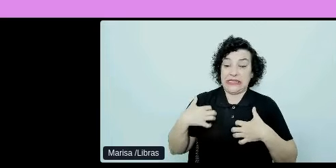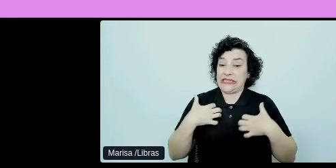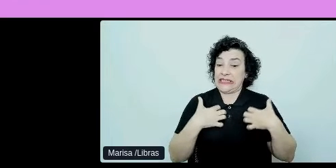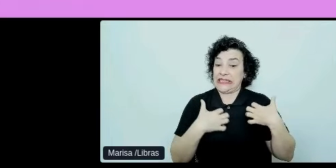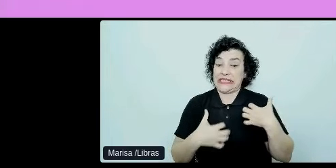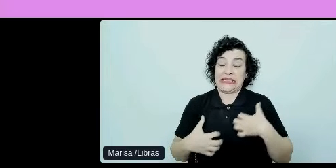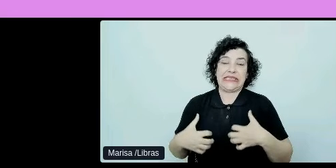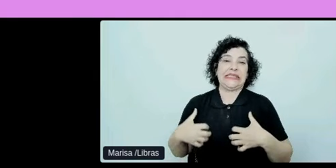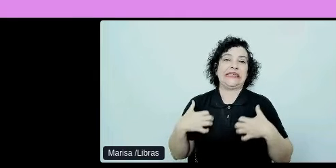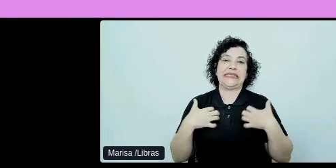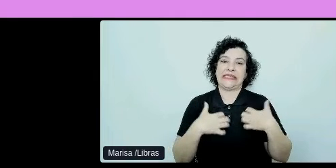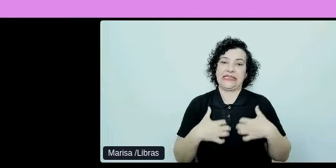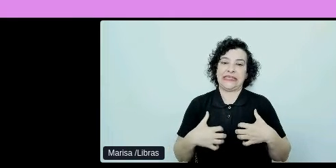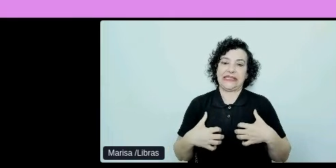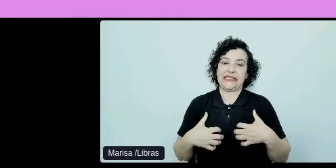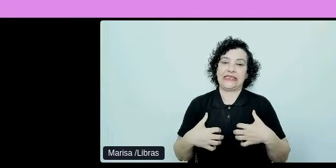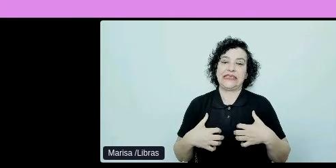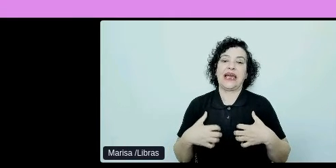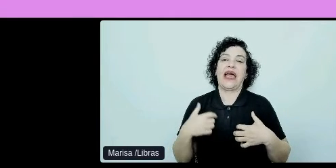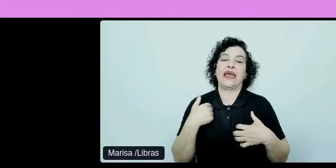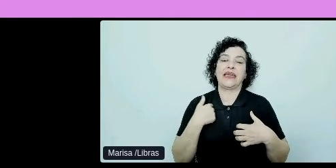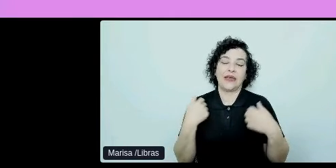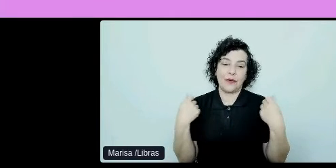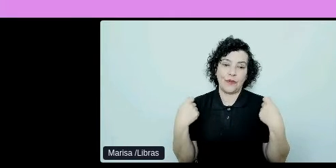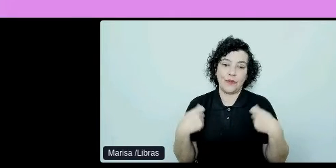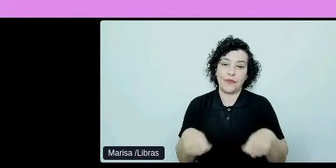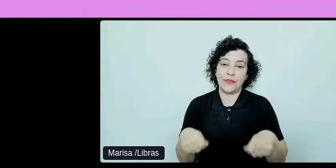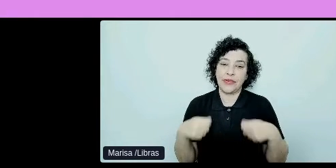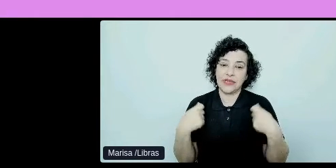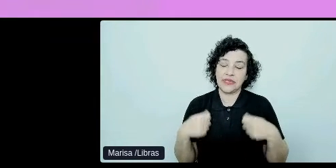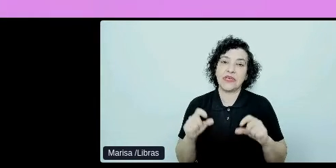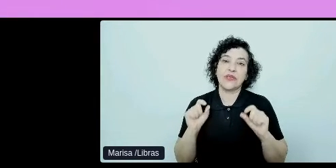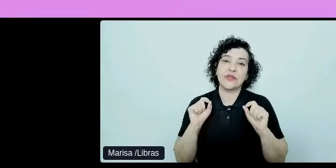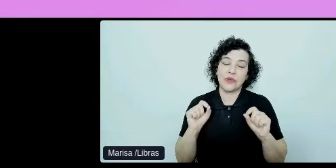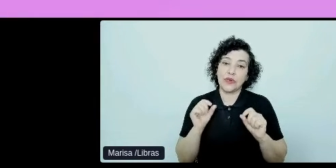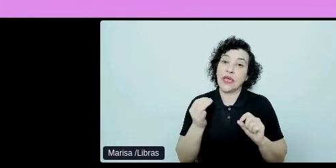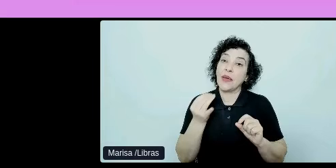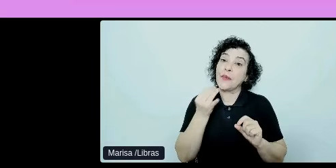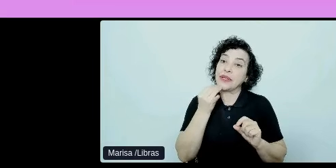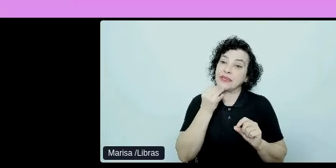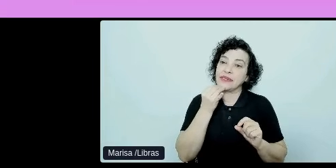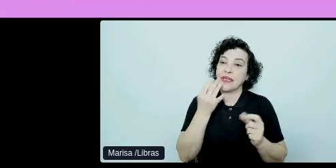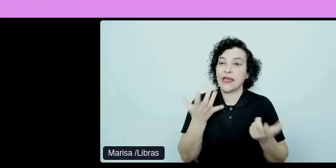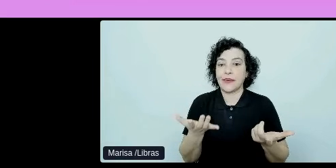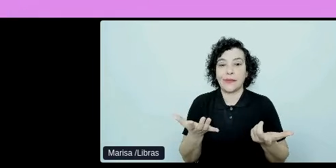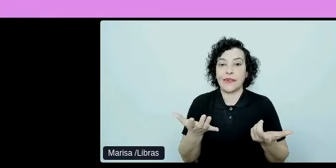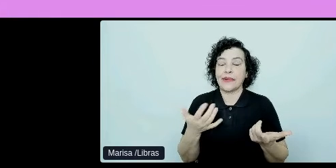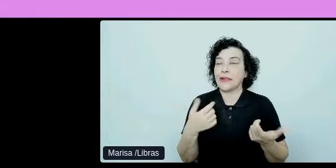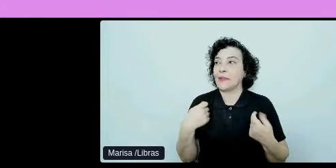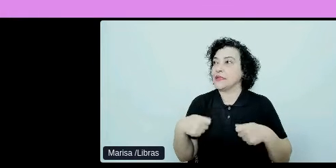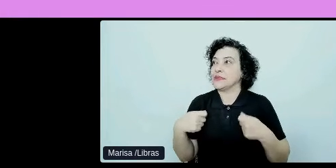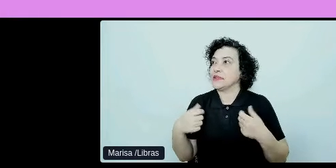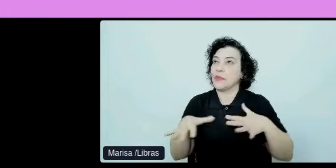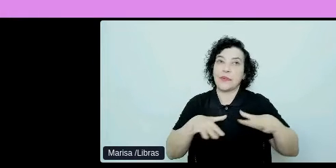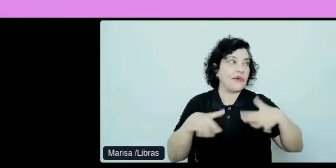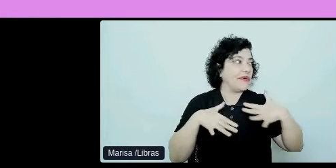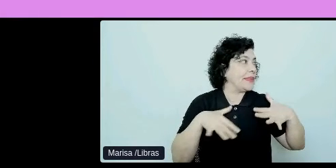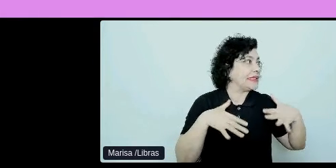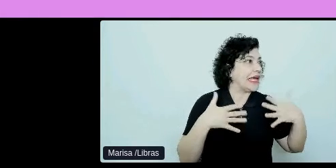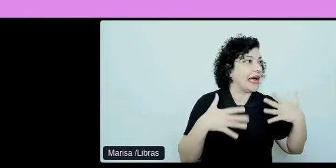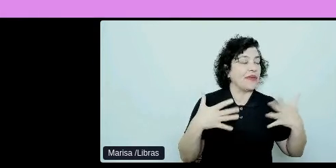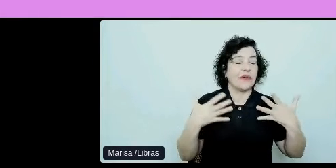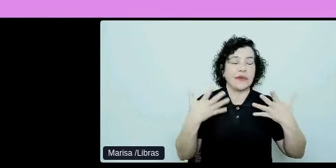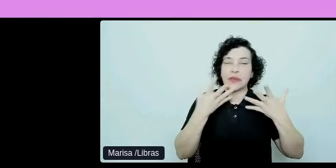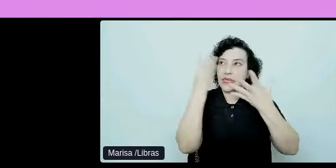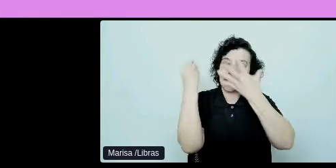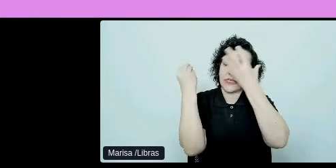E nessa hora, se eu não estou me mexendo, se eu não estou fazendo alguma coisa, eu vou ficar doida, gente, eu tenho que fazer alguma coisa. E é o que eu